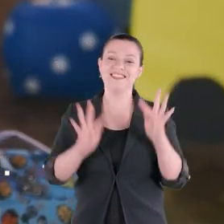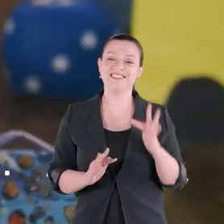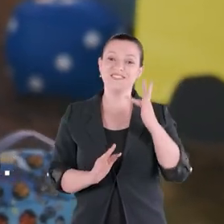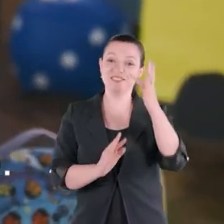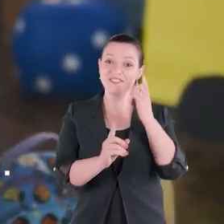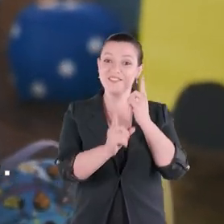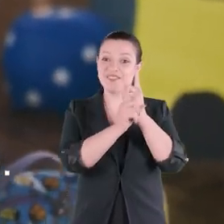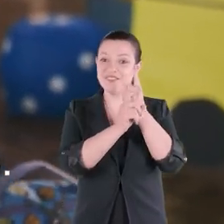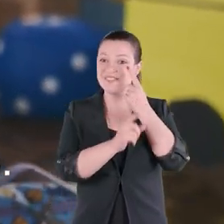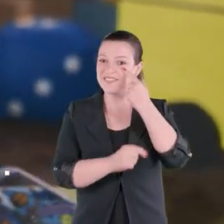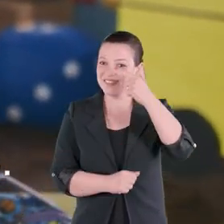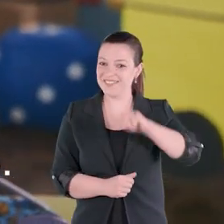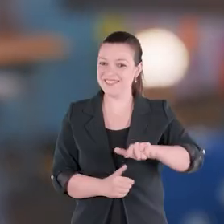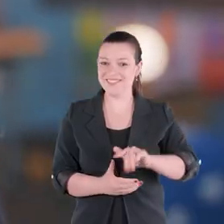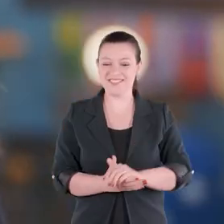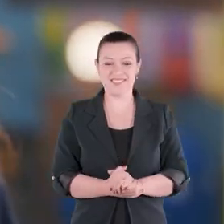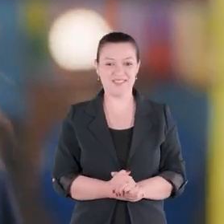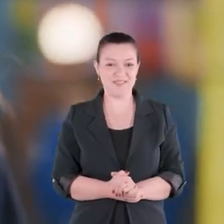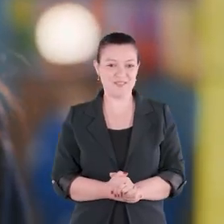saber que a gente vai se ver de novo.